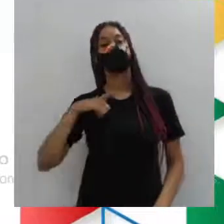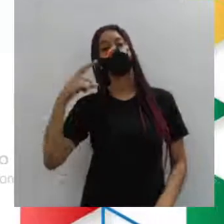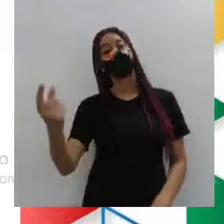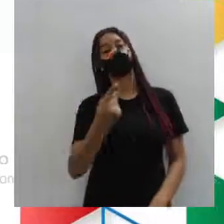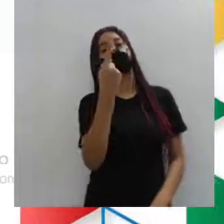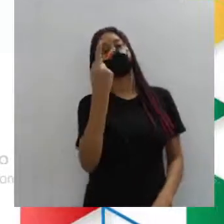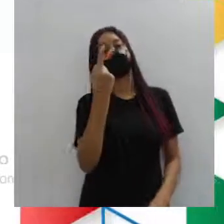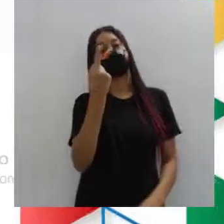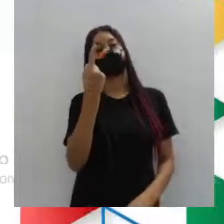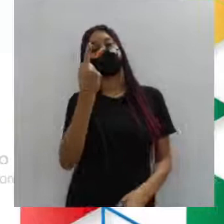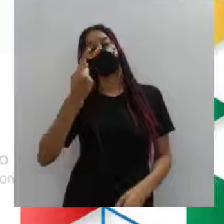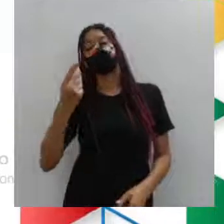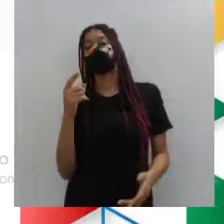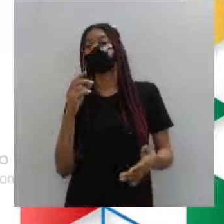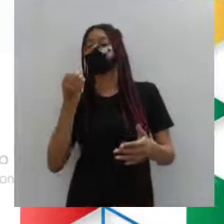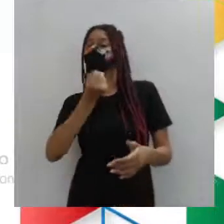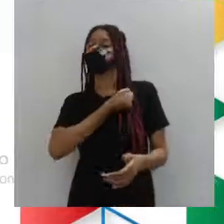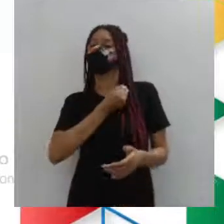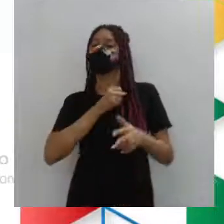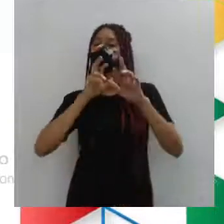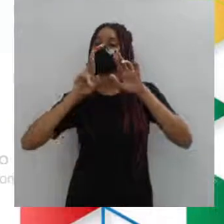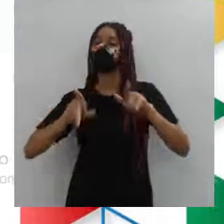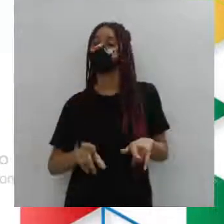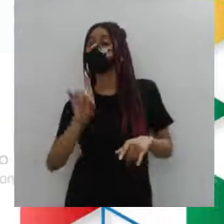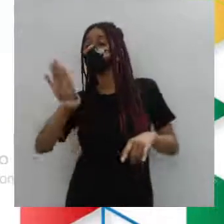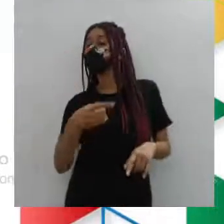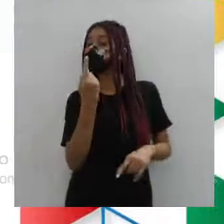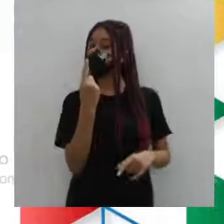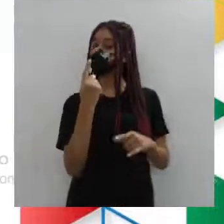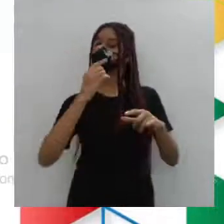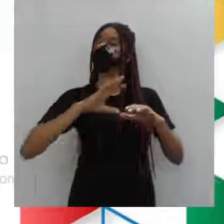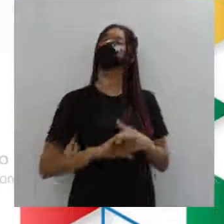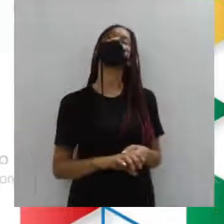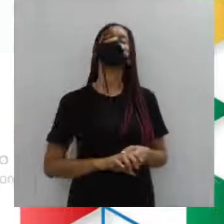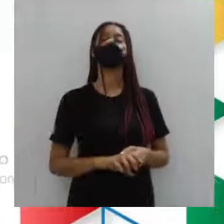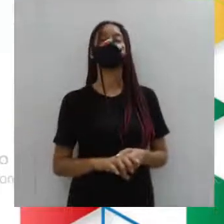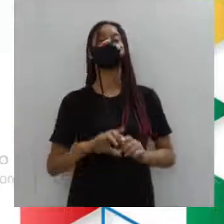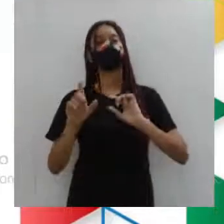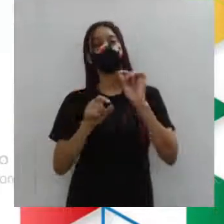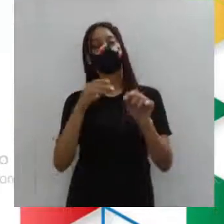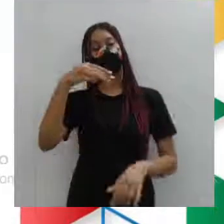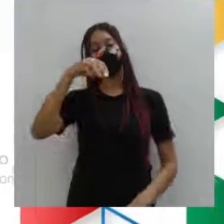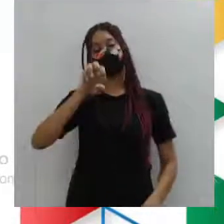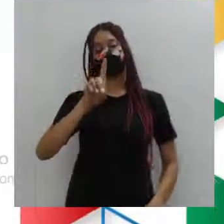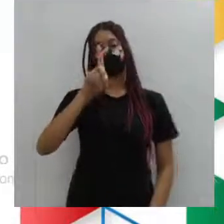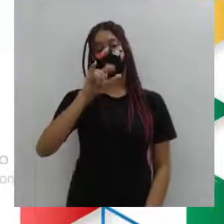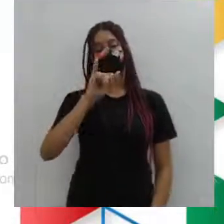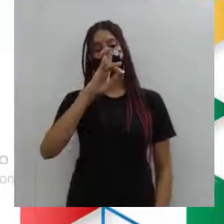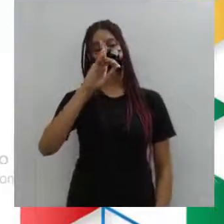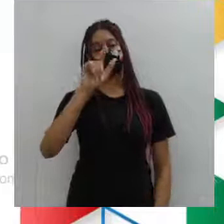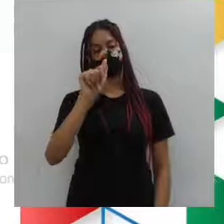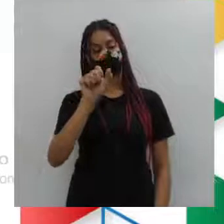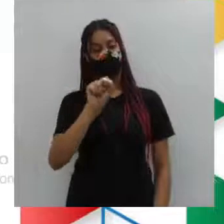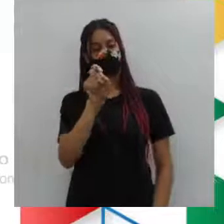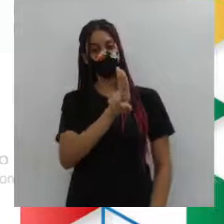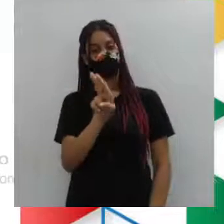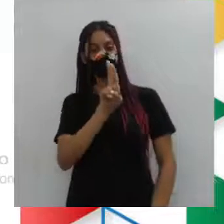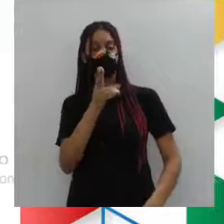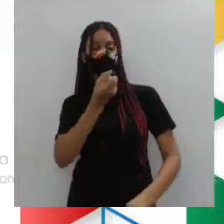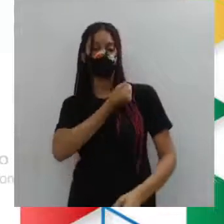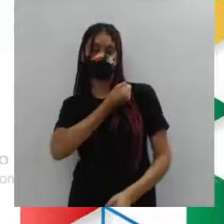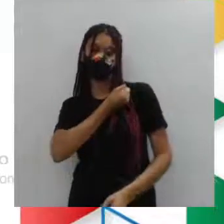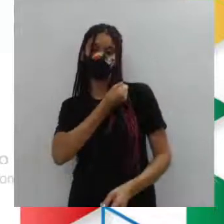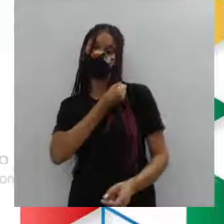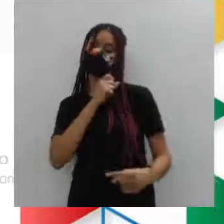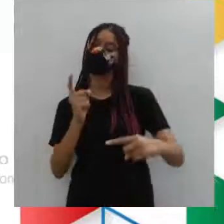esse conceito. Mais uma vez se liga aí, nós estamos falando de medidas usando números